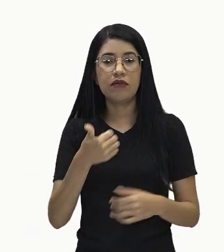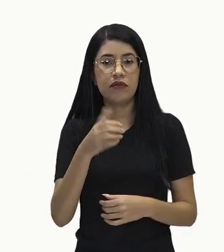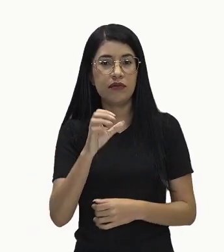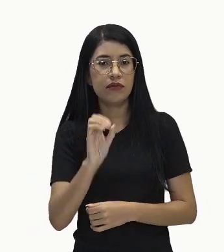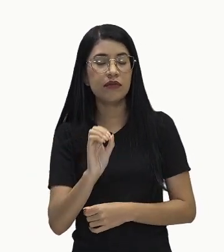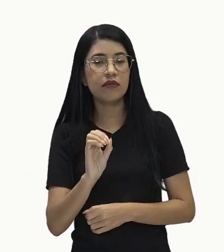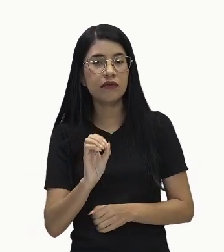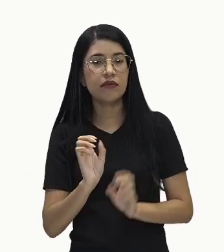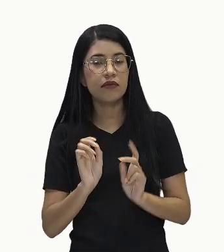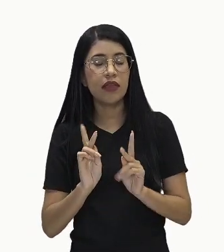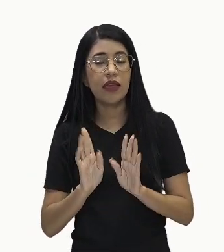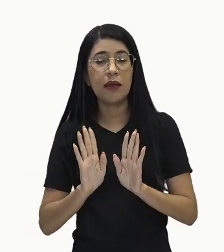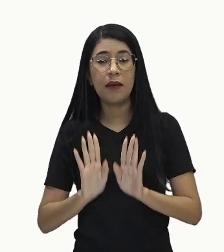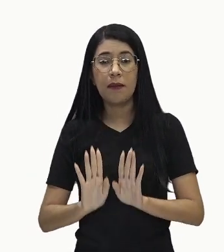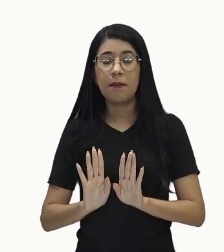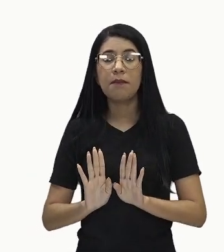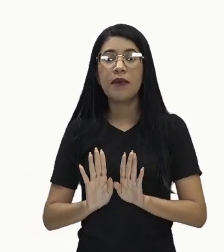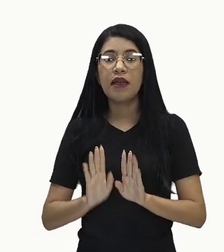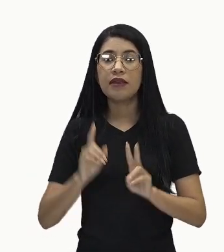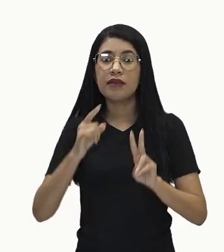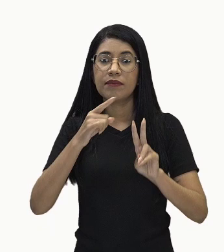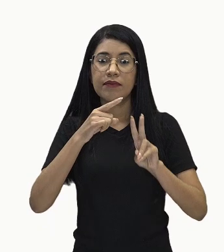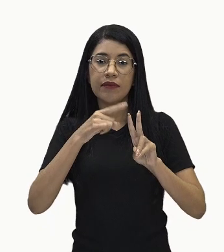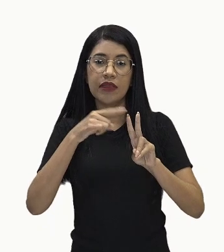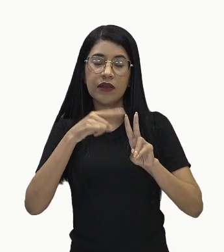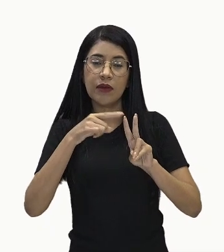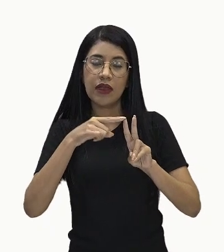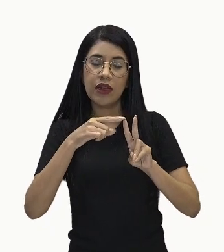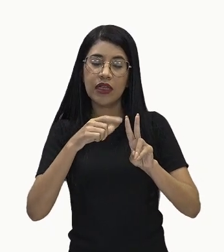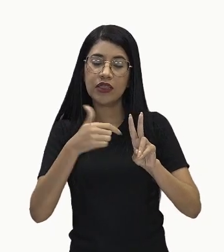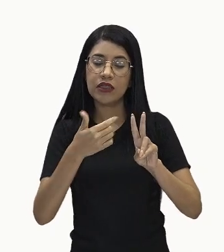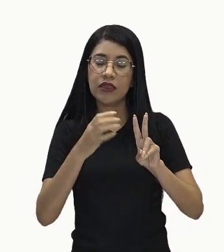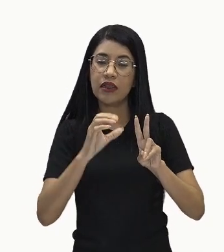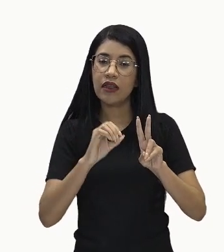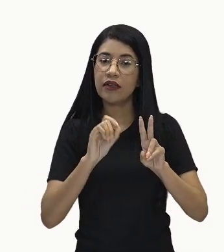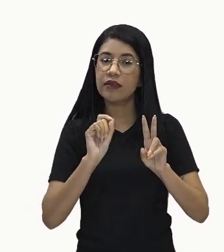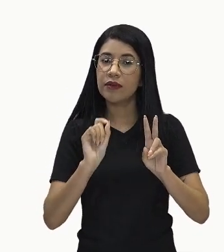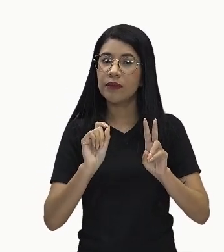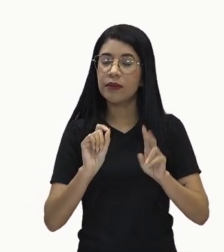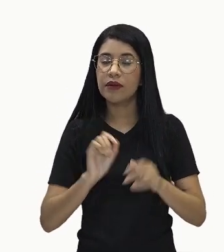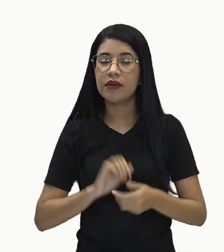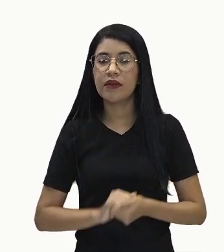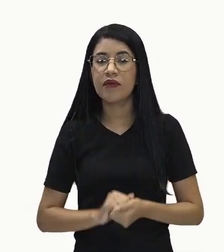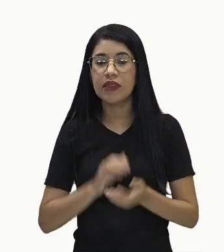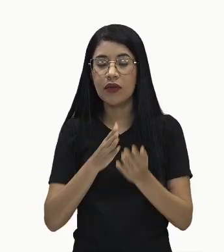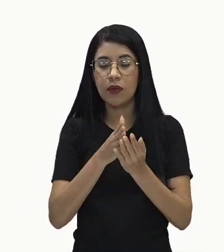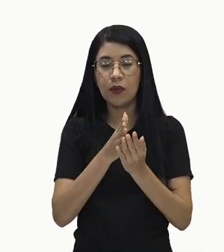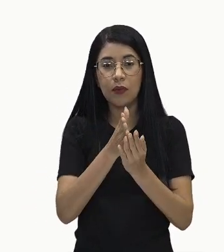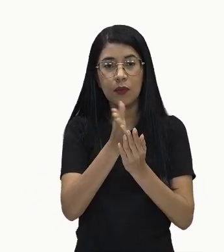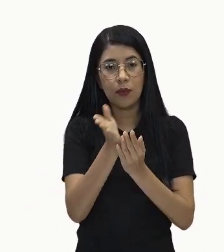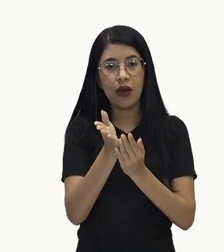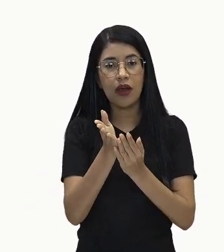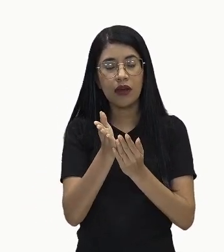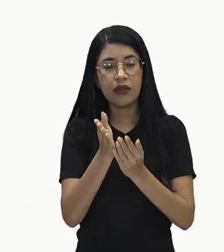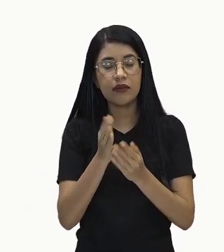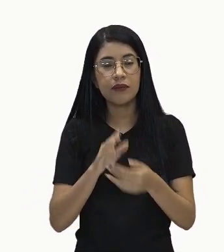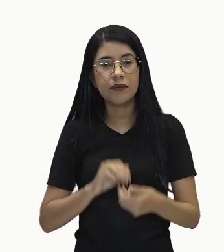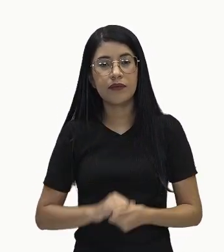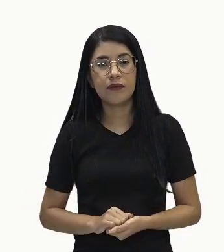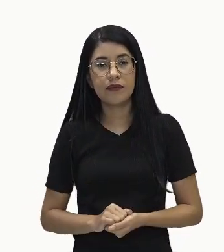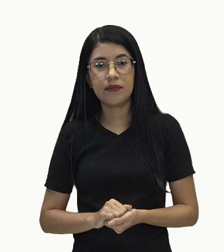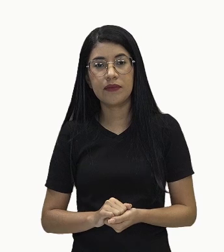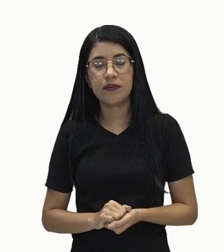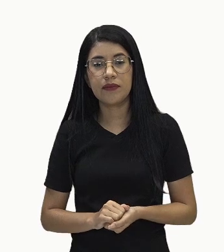lá a variância, bonitinho, encontramos quanto? Né? Encontramos 10. Mas a raiz quadrada,